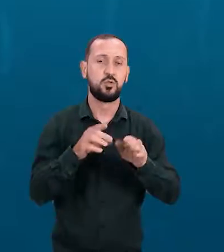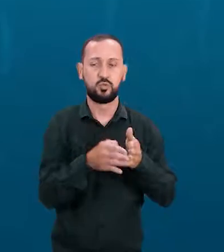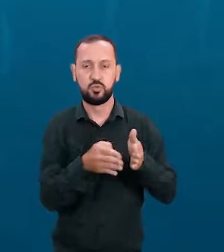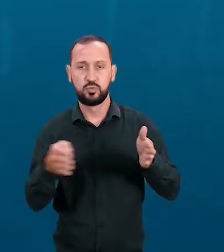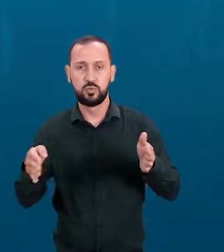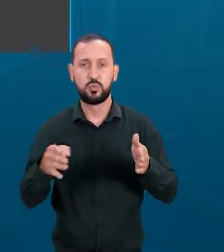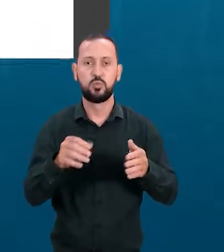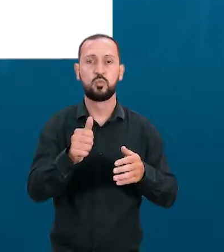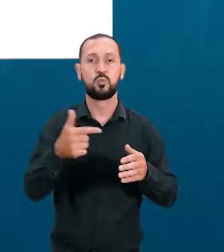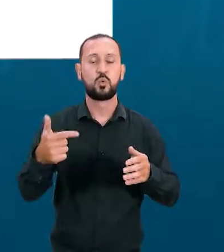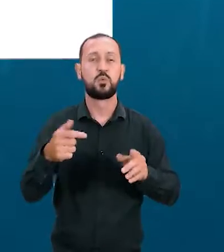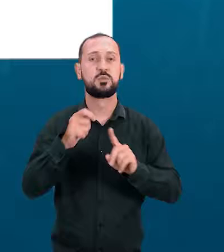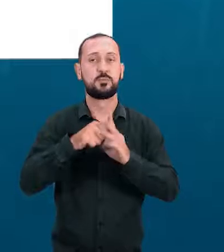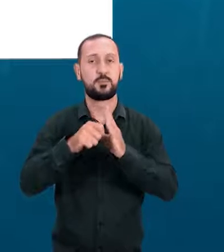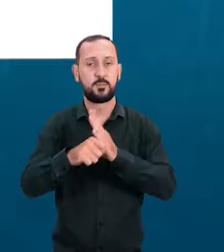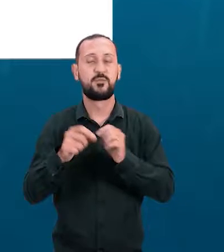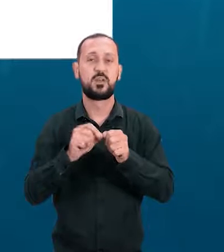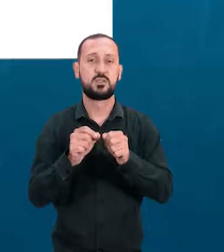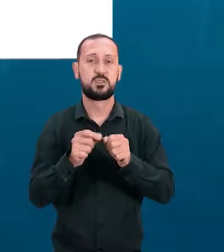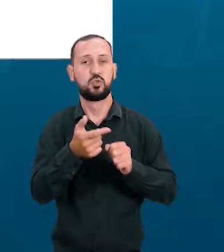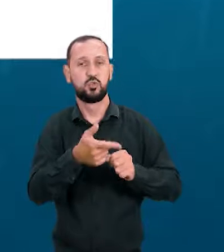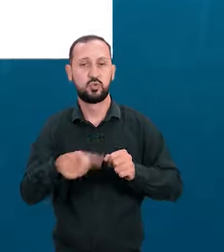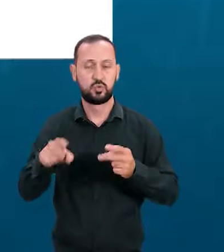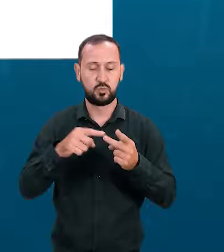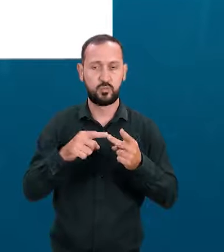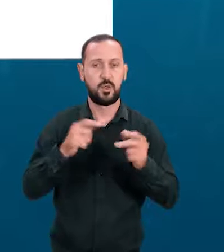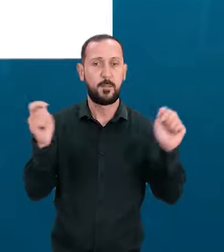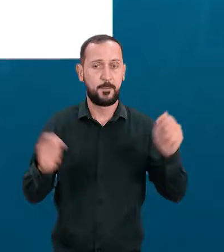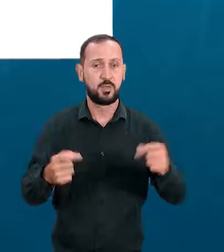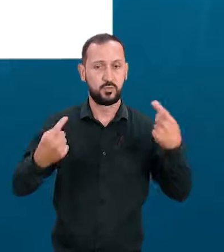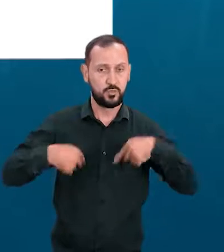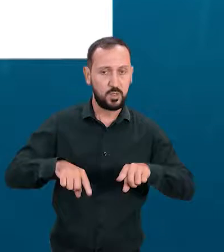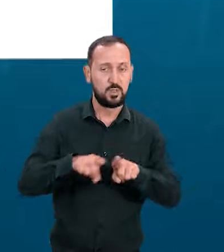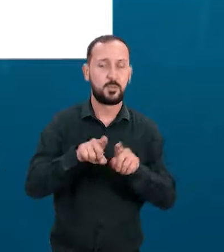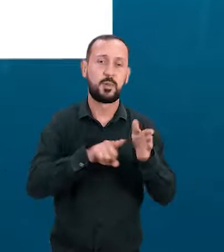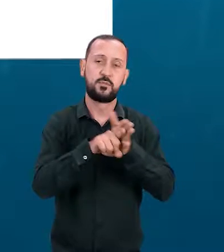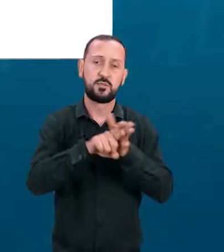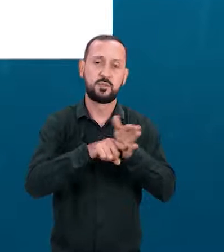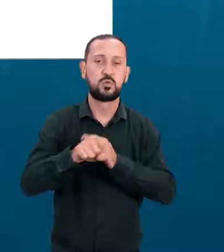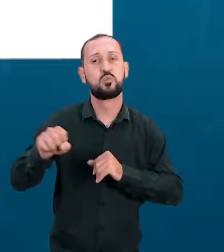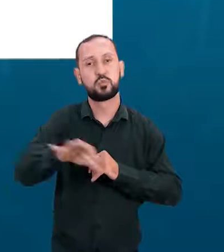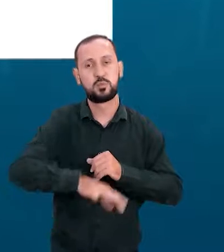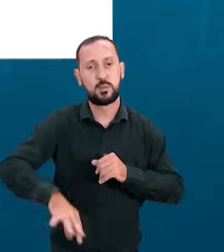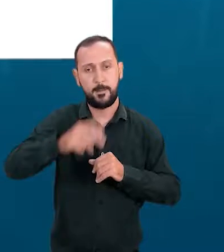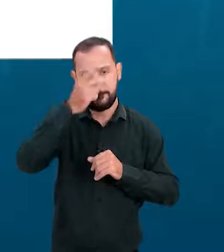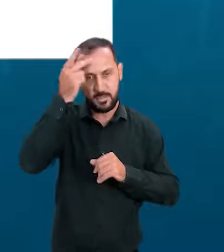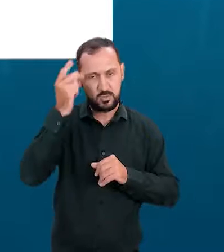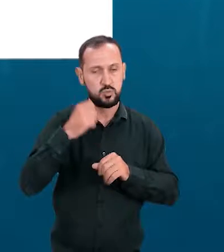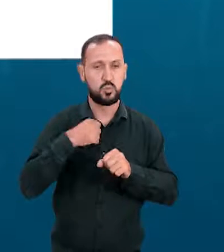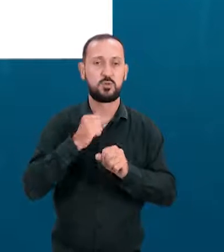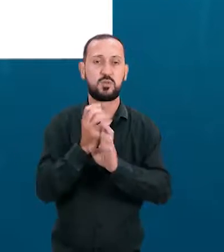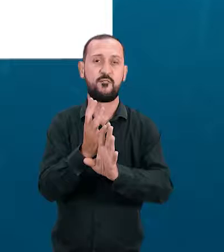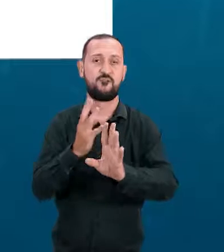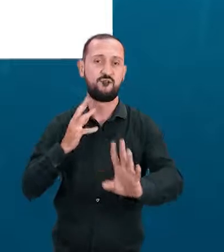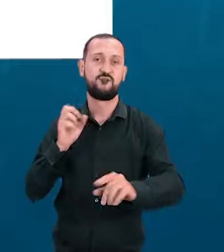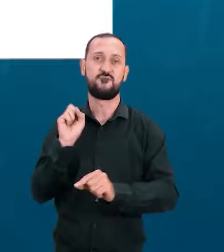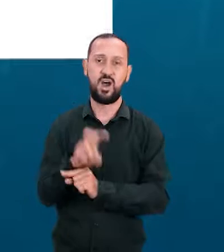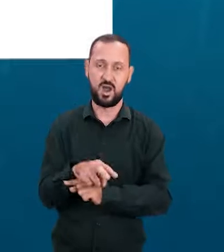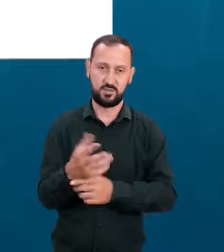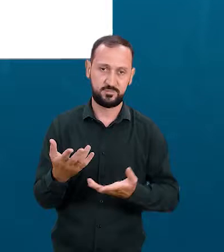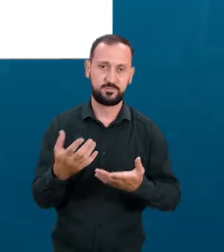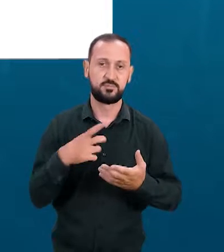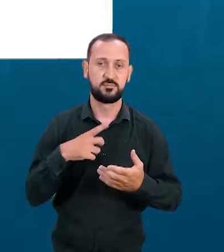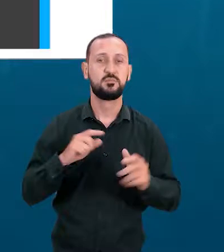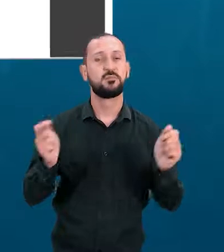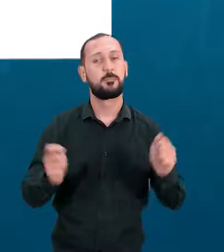texto incluem prazo de 12 meses para a repetição dos exames de saúde, capacidade física e investigação social para candidatos